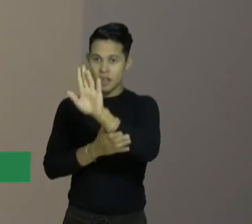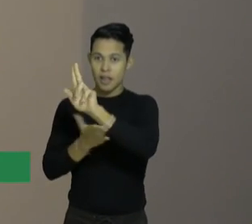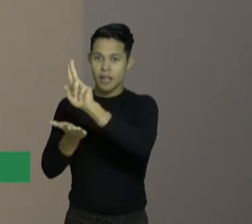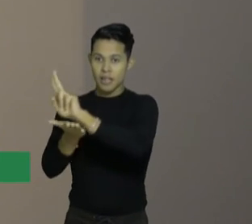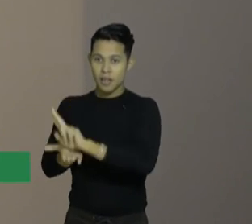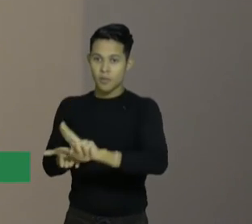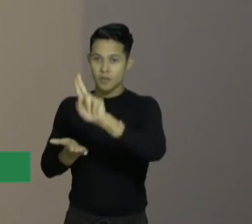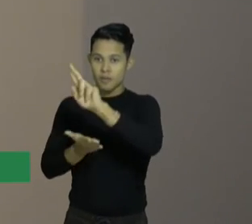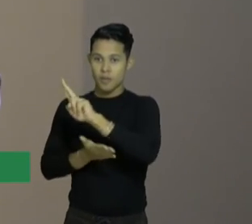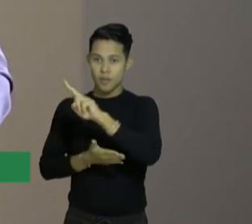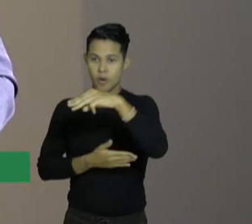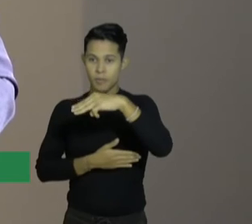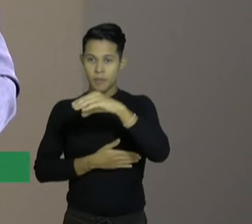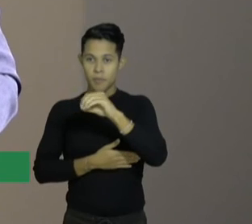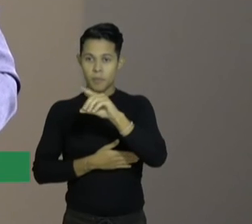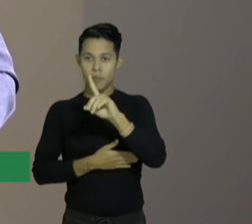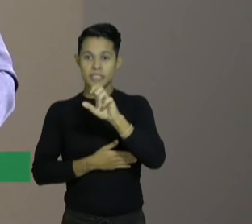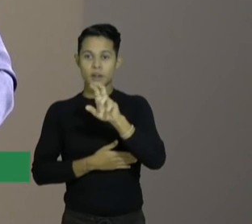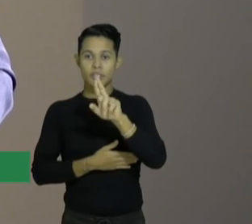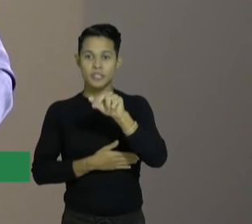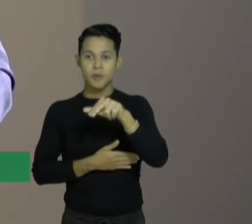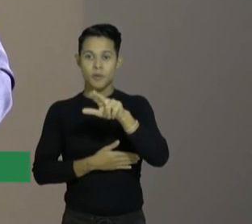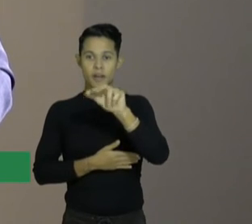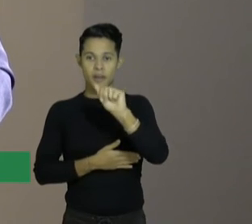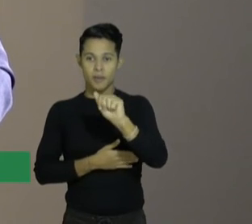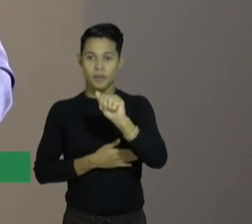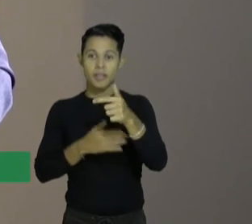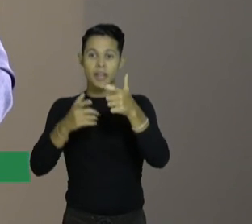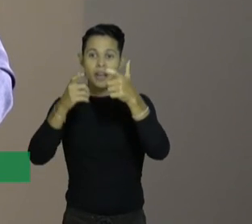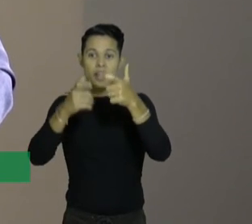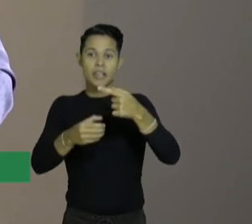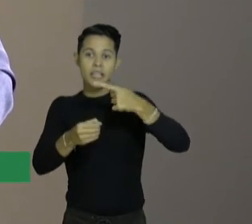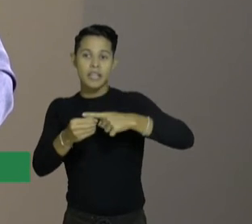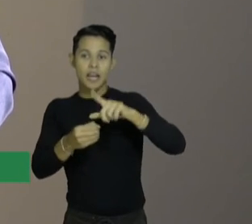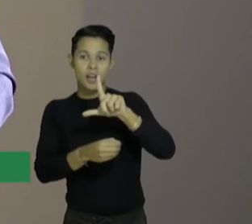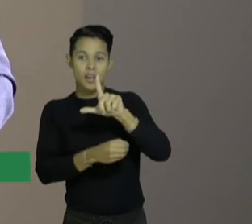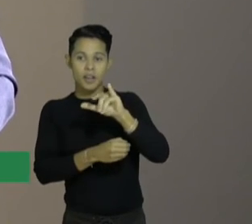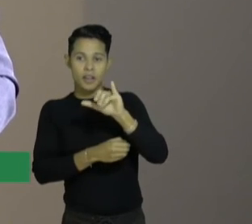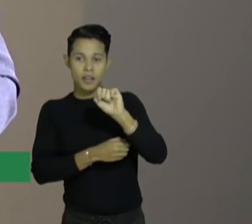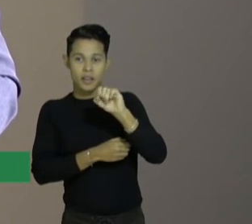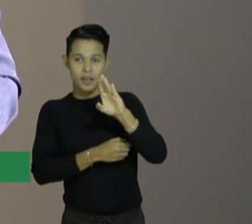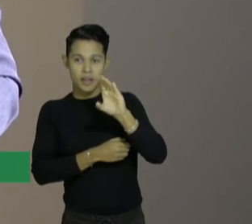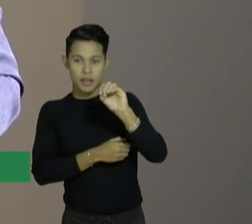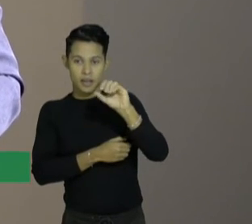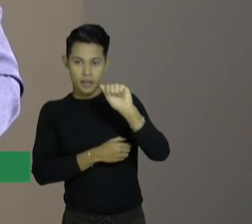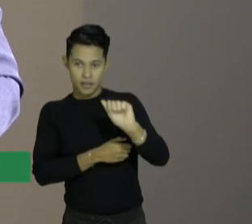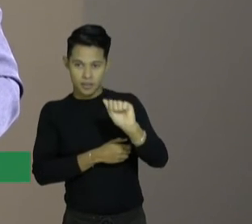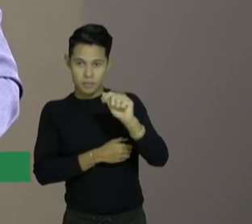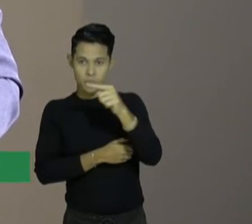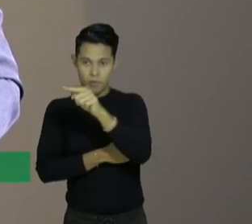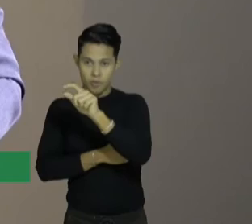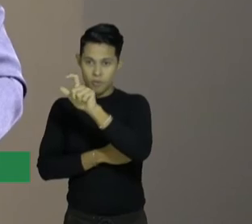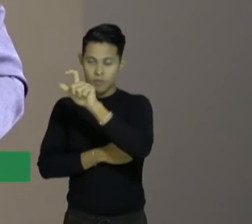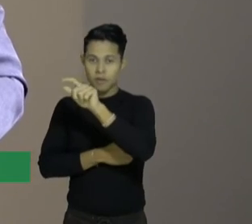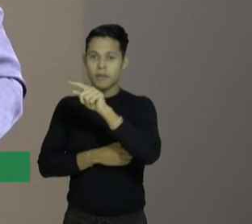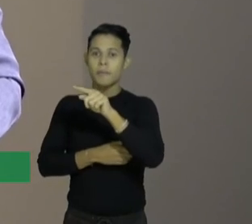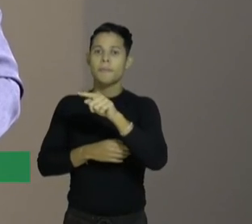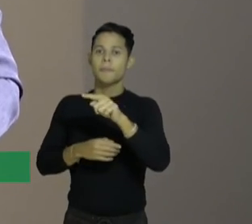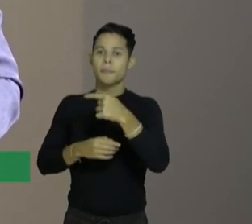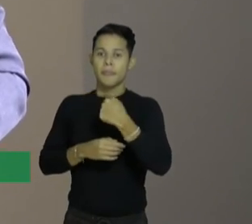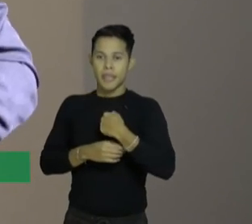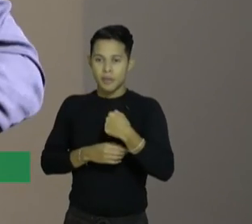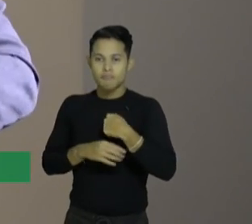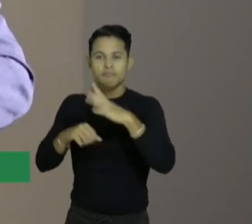moderna de Lisboa eh formamos formamos alguns embaixadores que tiveram carreiras muito muito